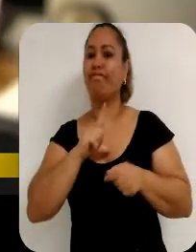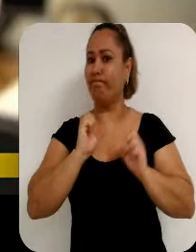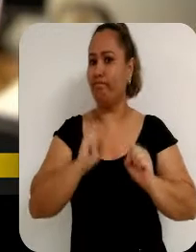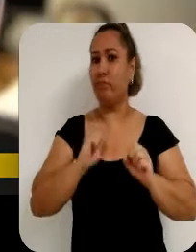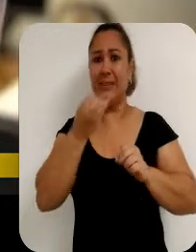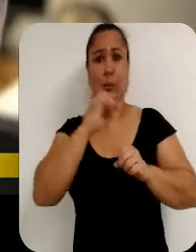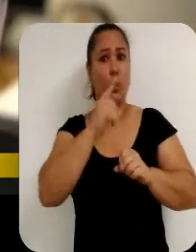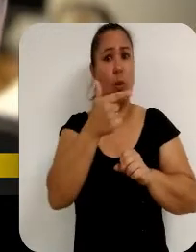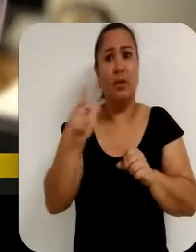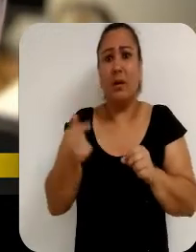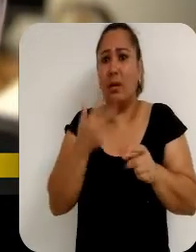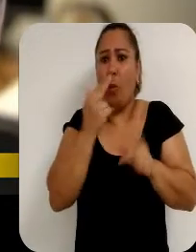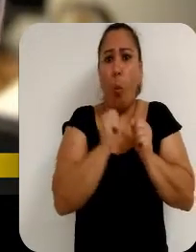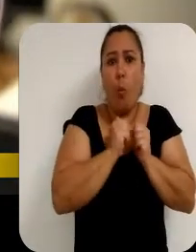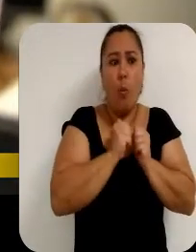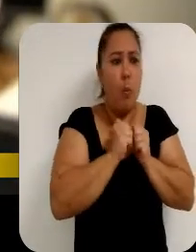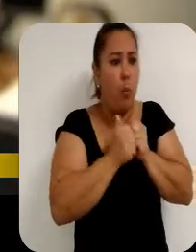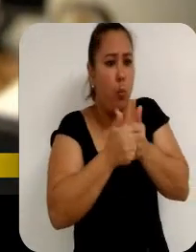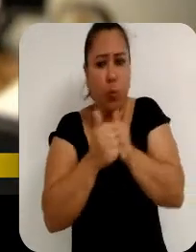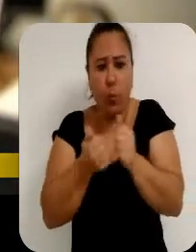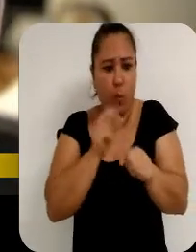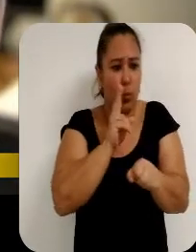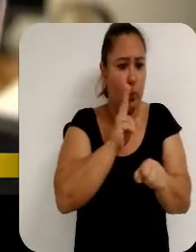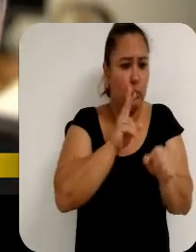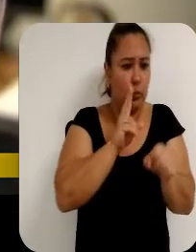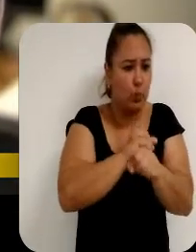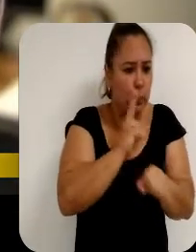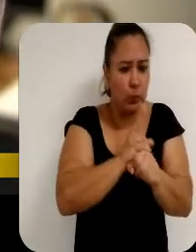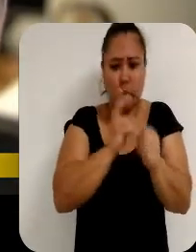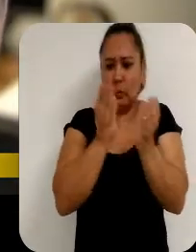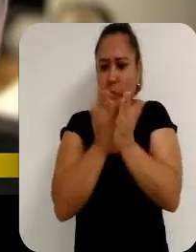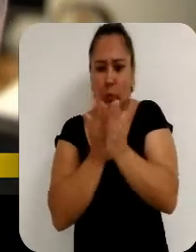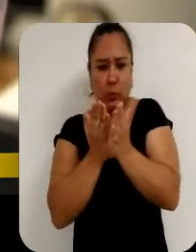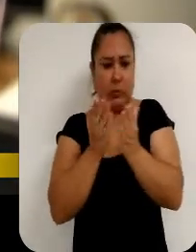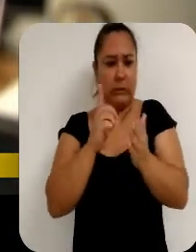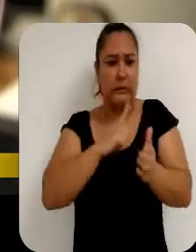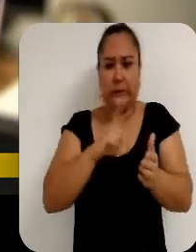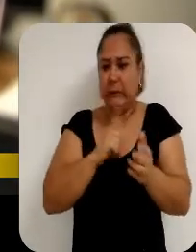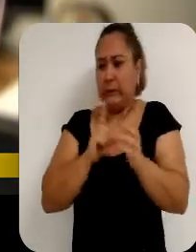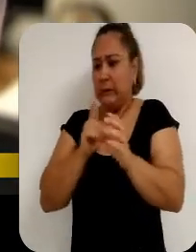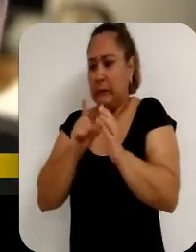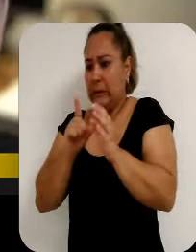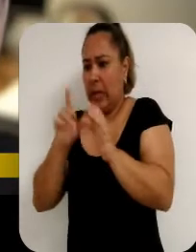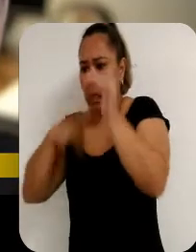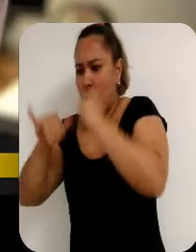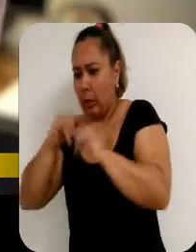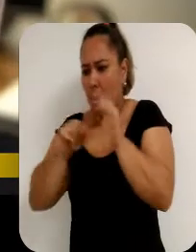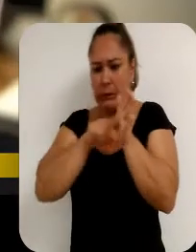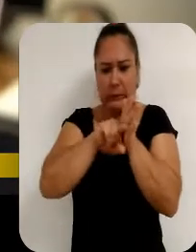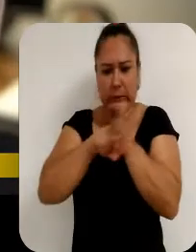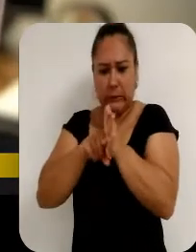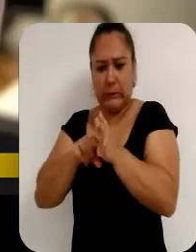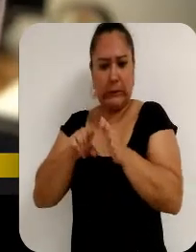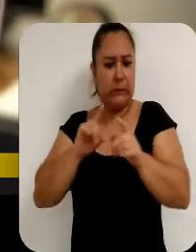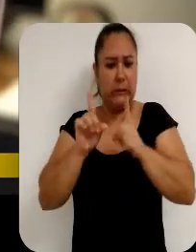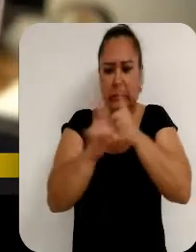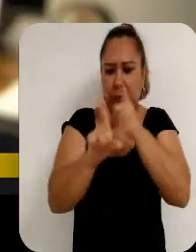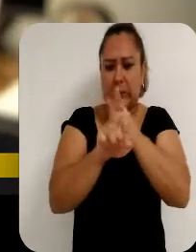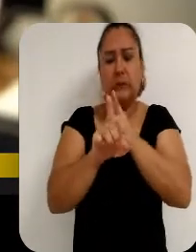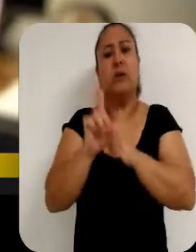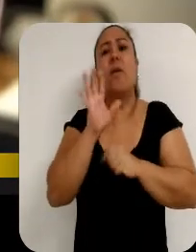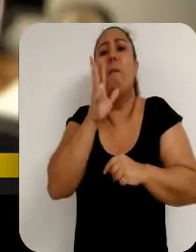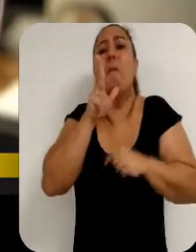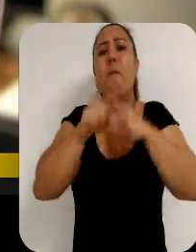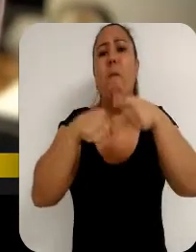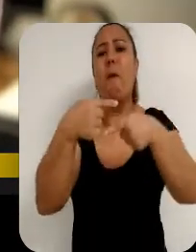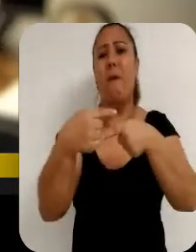e muito recurso de laboratório para fazer isso, tem uma demora entre os casos acontecerem e você tomar uma ação. 2 meses é um período